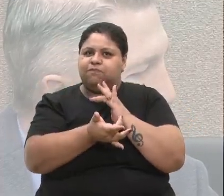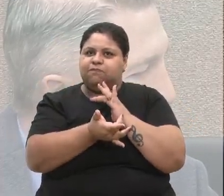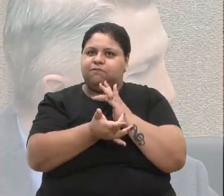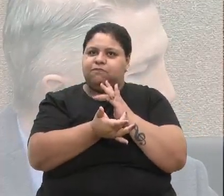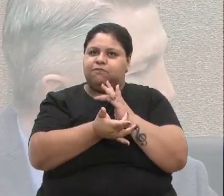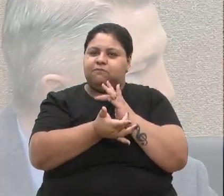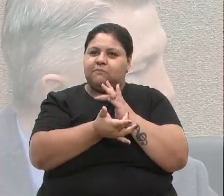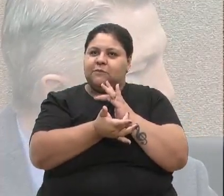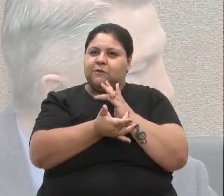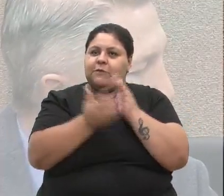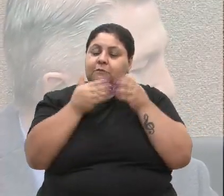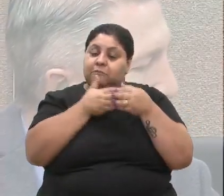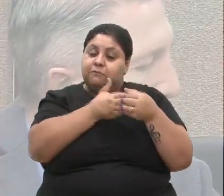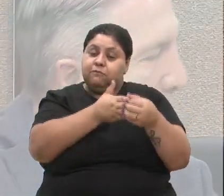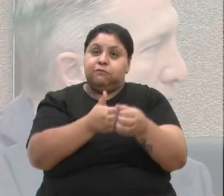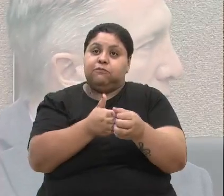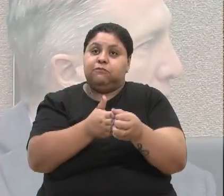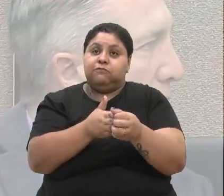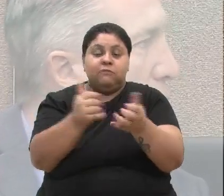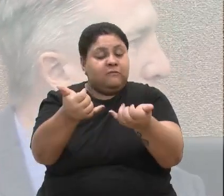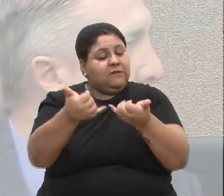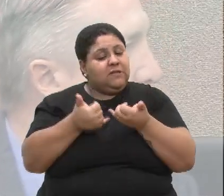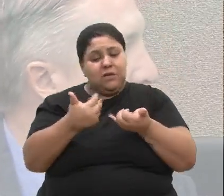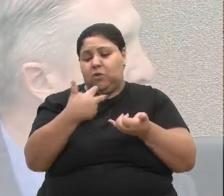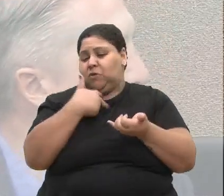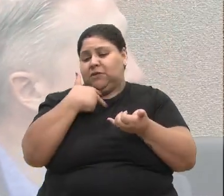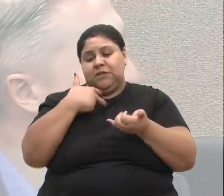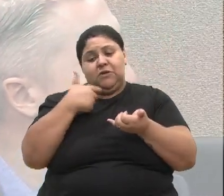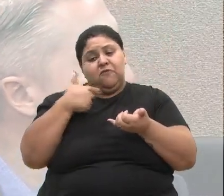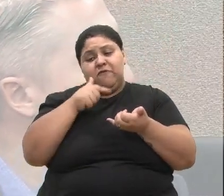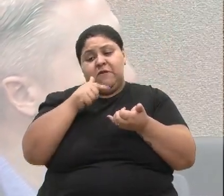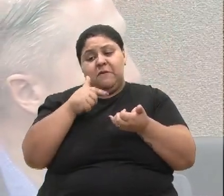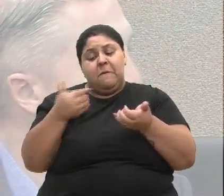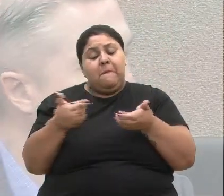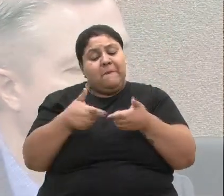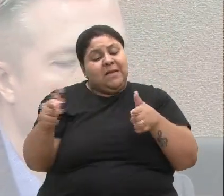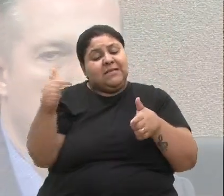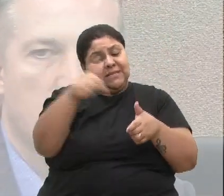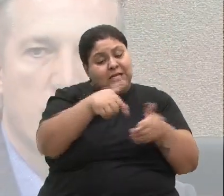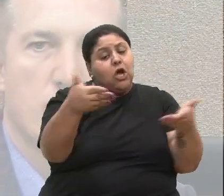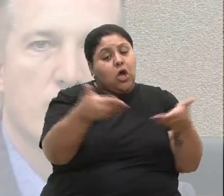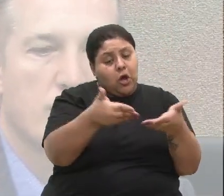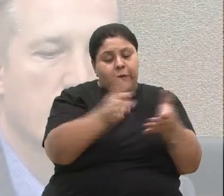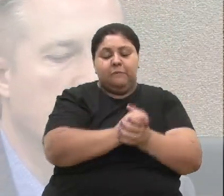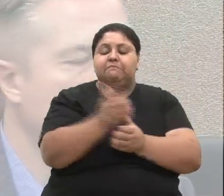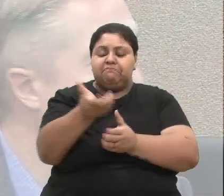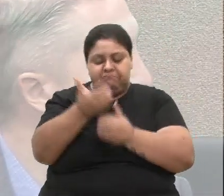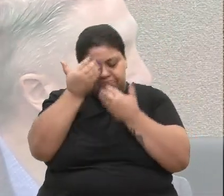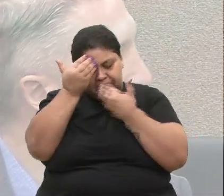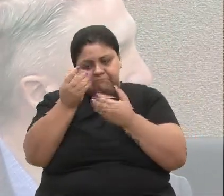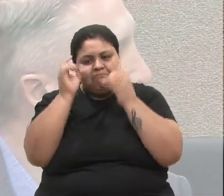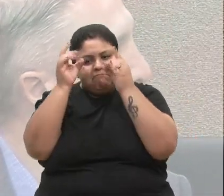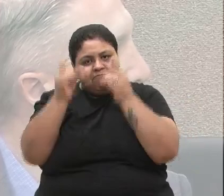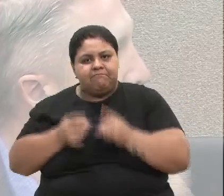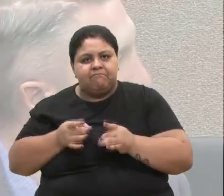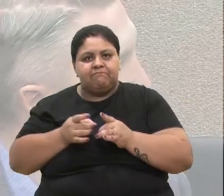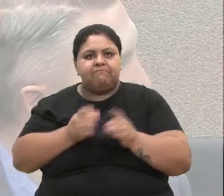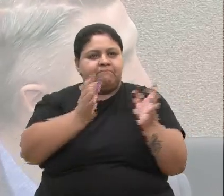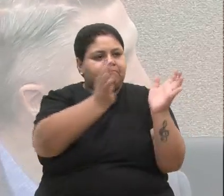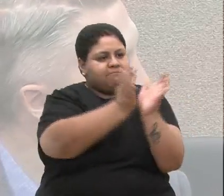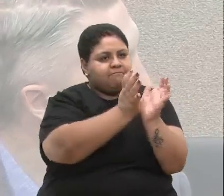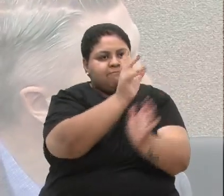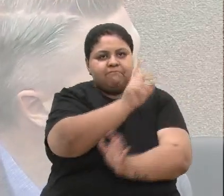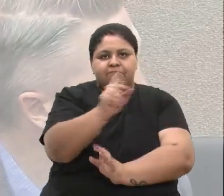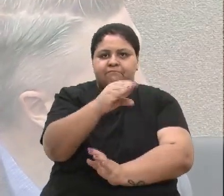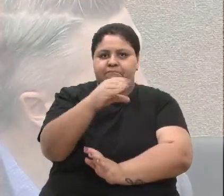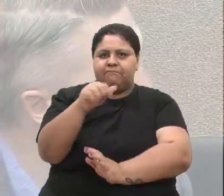transmissões, os que me avisaram que não puderam vir, mas estão aqui. Eu quero deixar aqui um agradecimento especial aos colegas, prof.